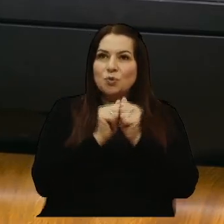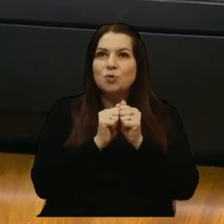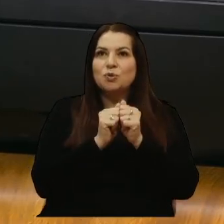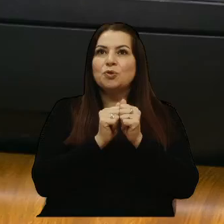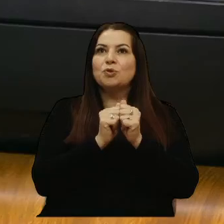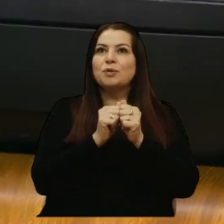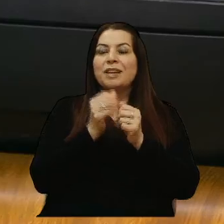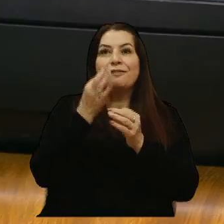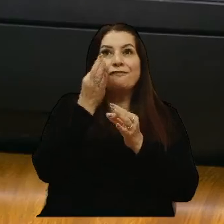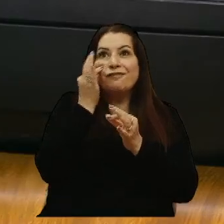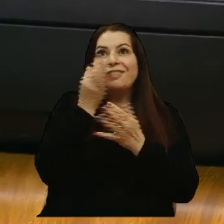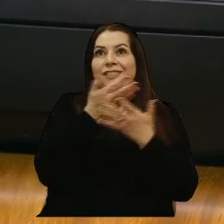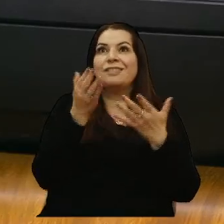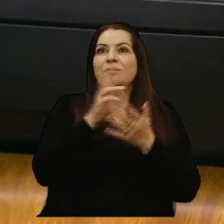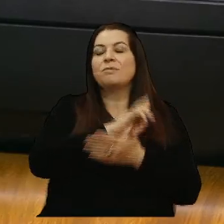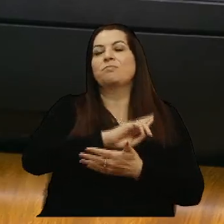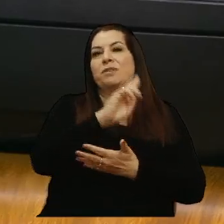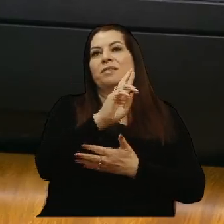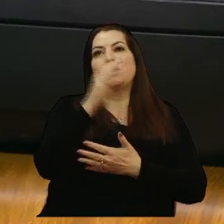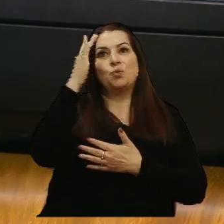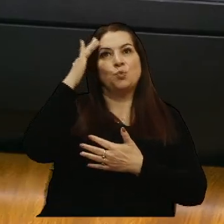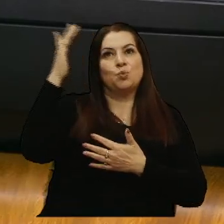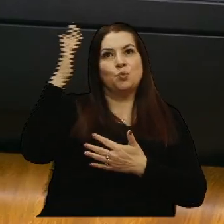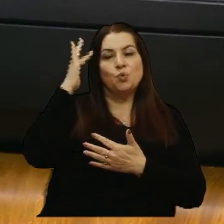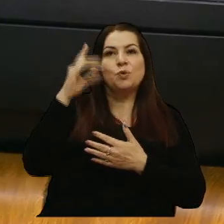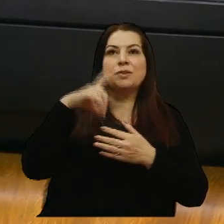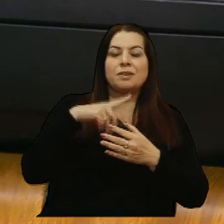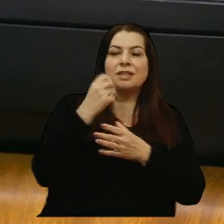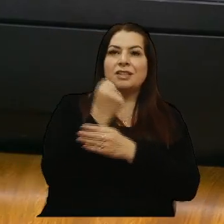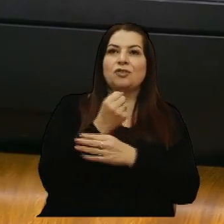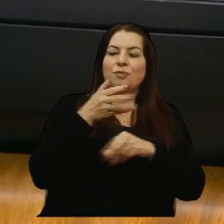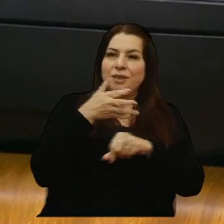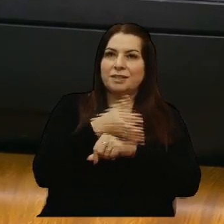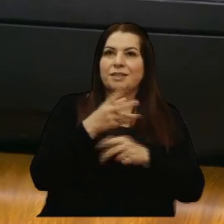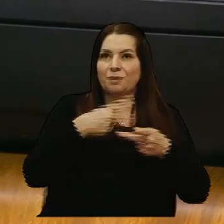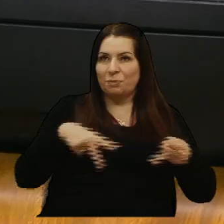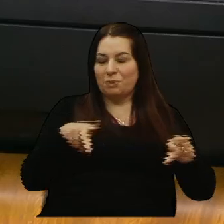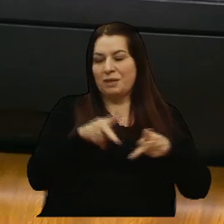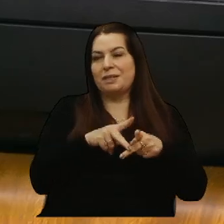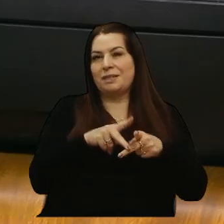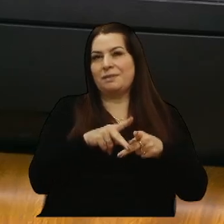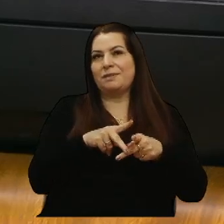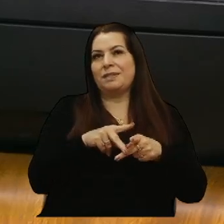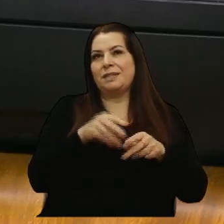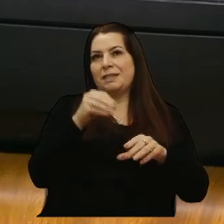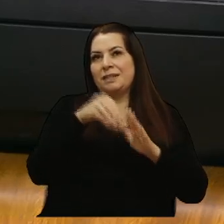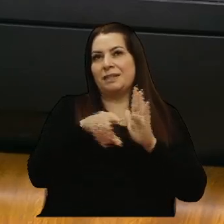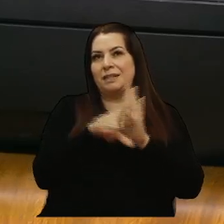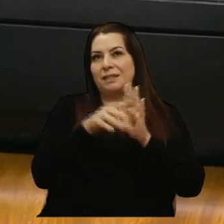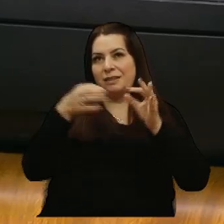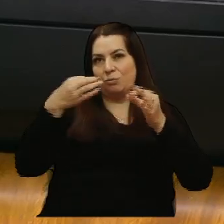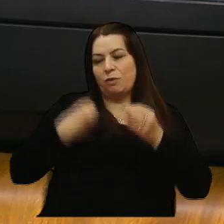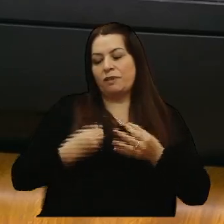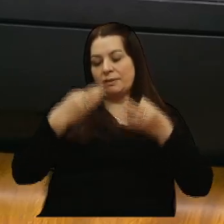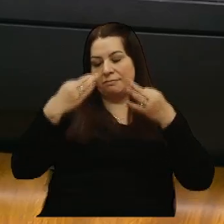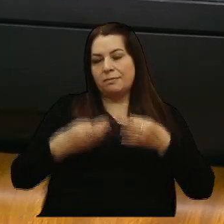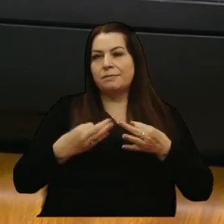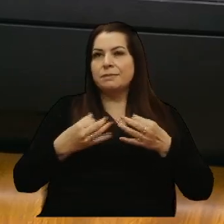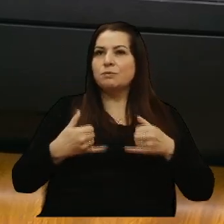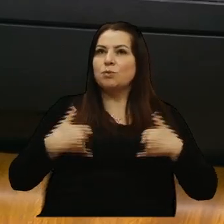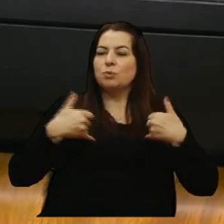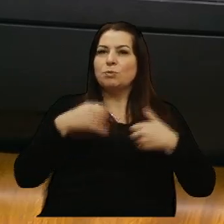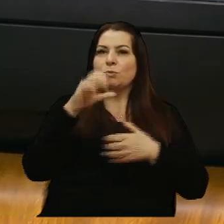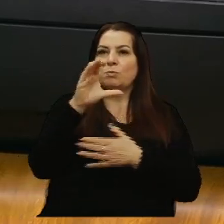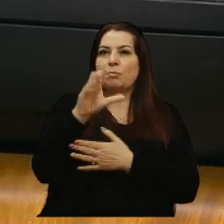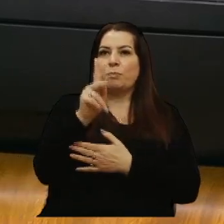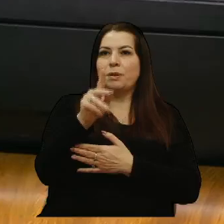é físico, mas que representa um sonho, garantir o acesso dessa população à legalidade e à dignidade. Então, muito honra o PCdoB